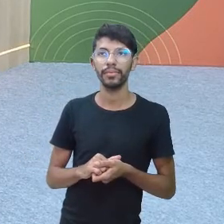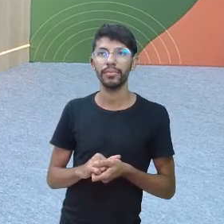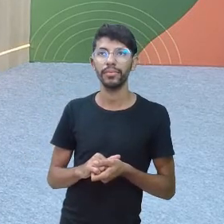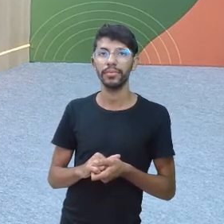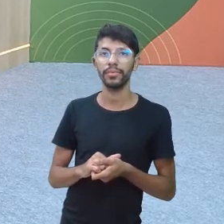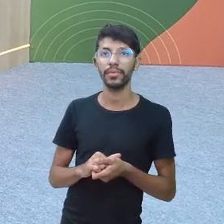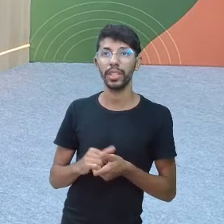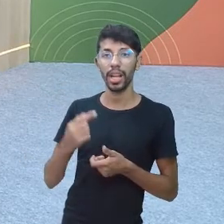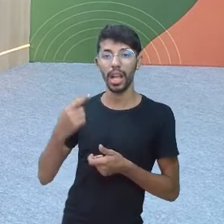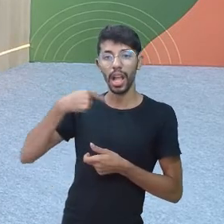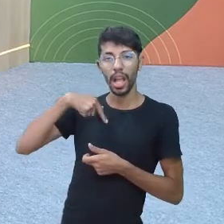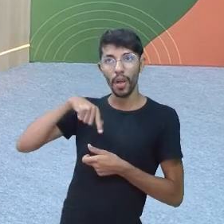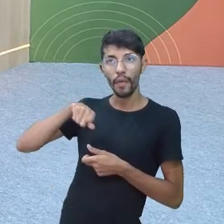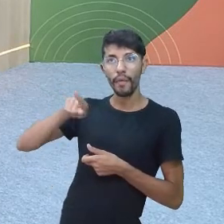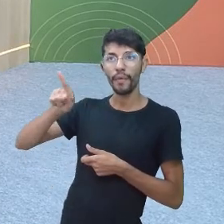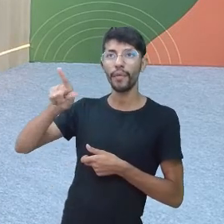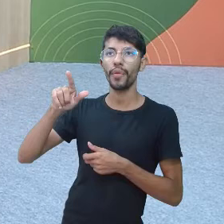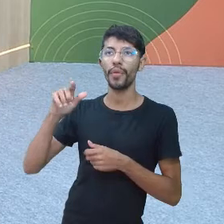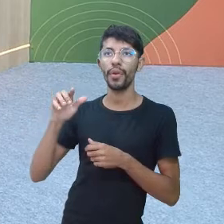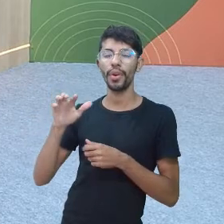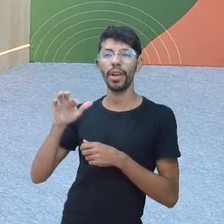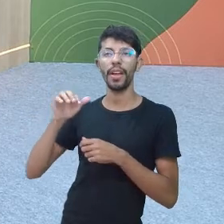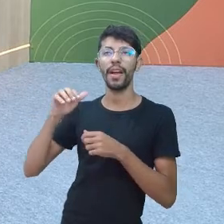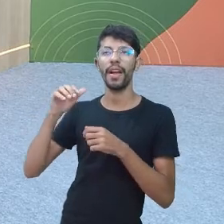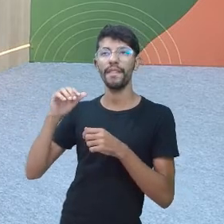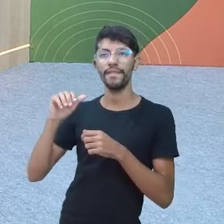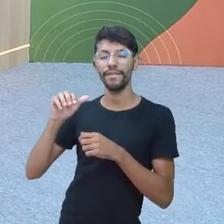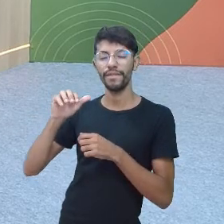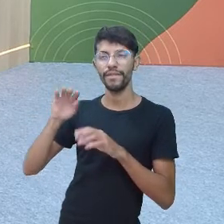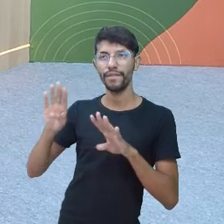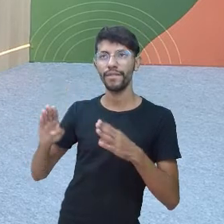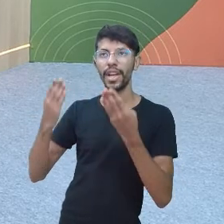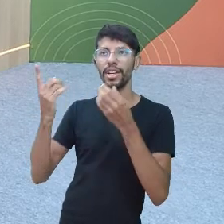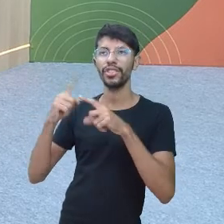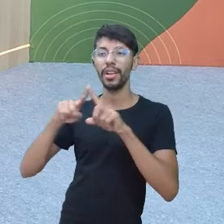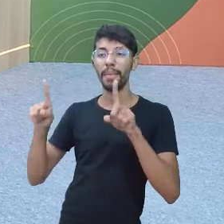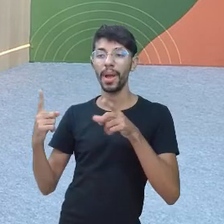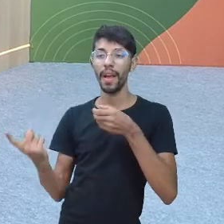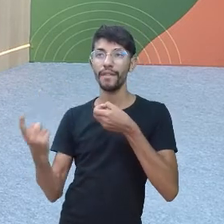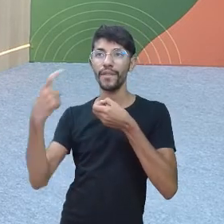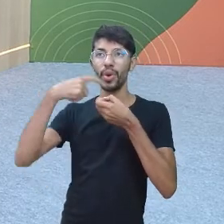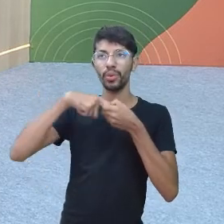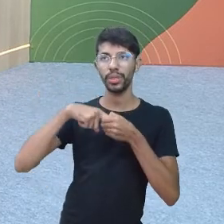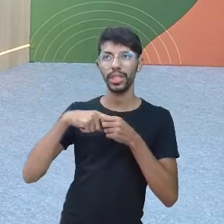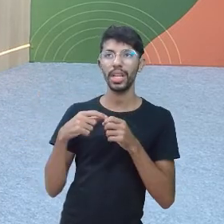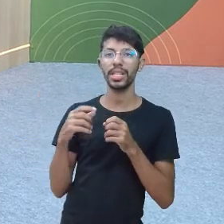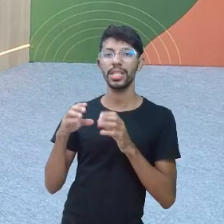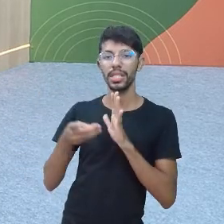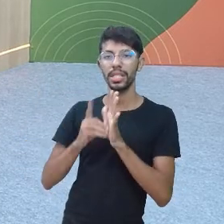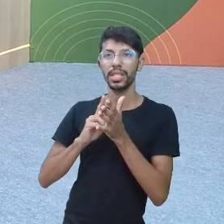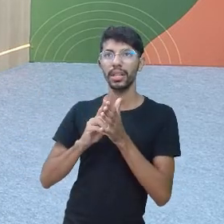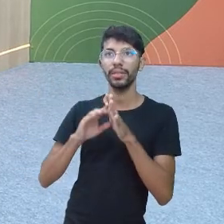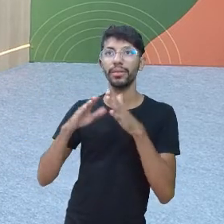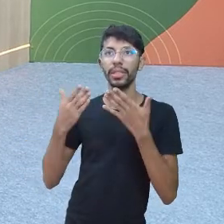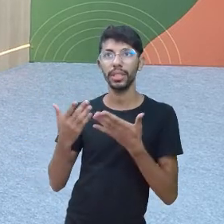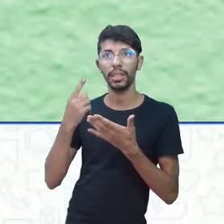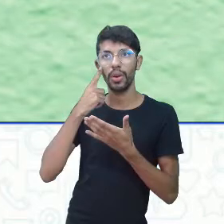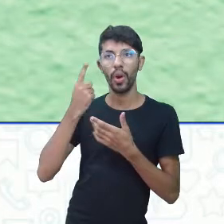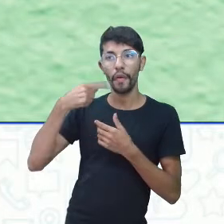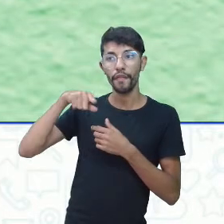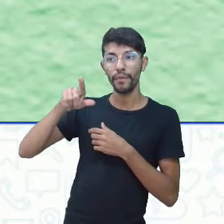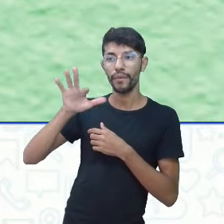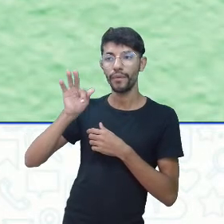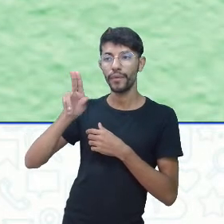assim, eu fui à festa, mas voltei cedo. Então, fui é o verbo ir e voltei o verbo voltar. 2